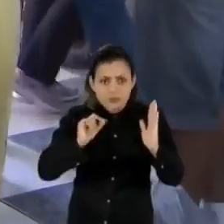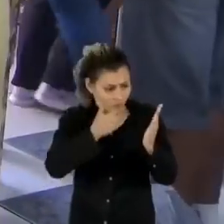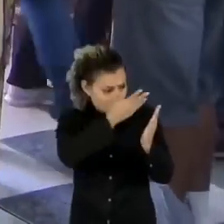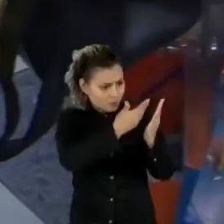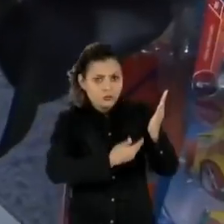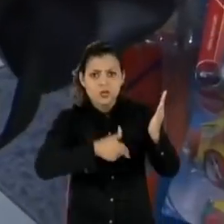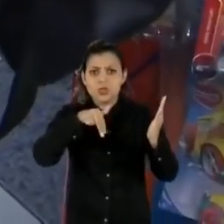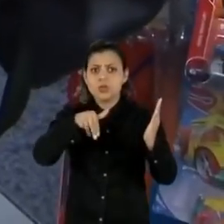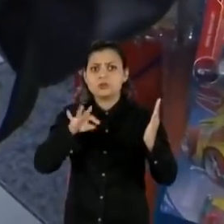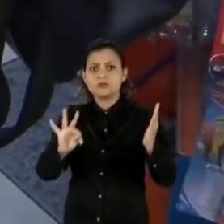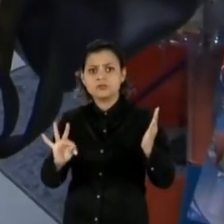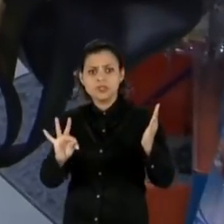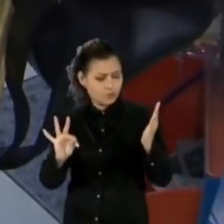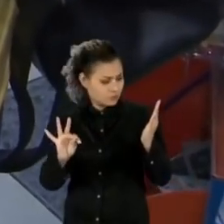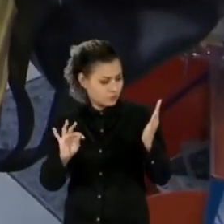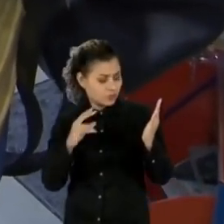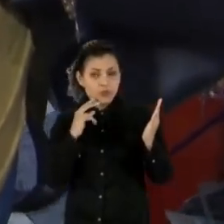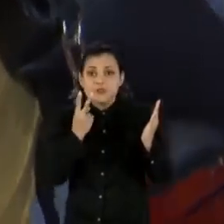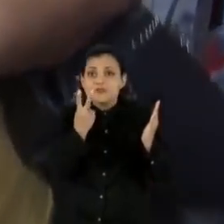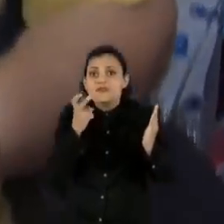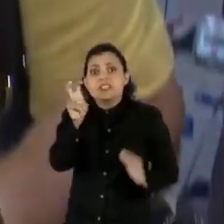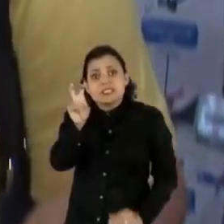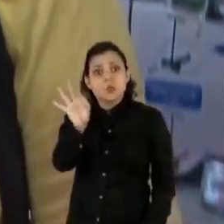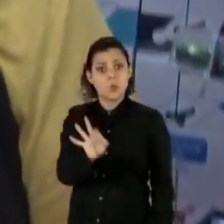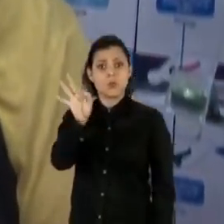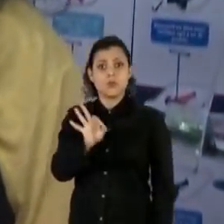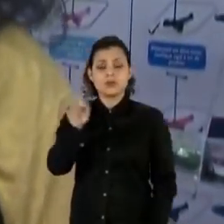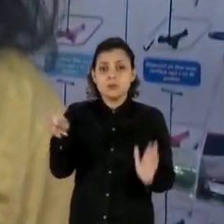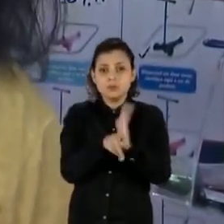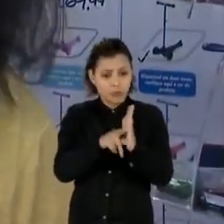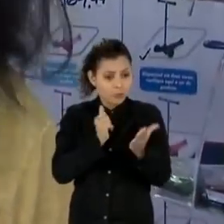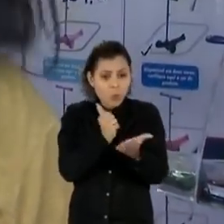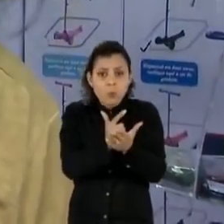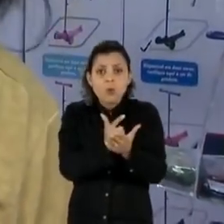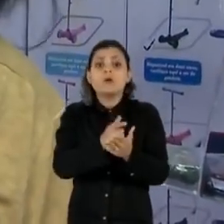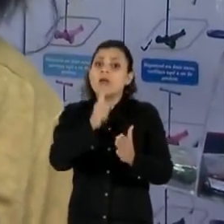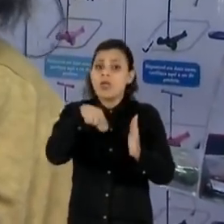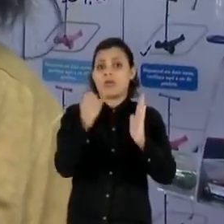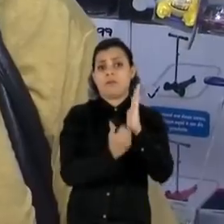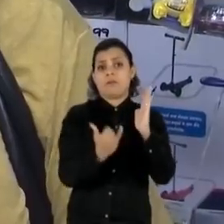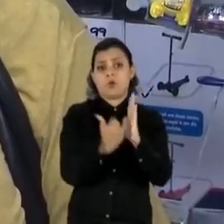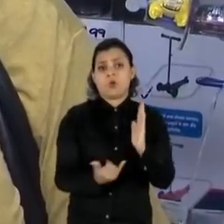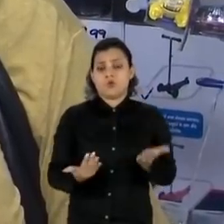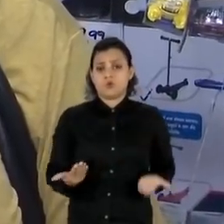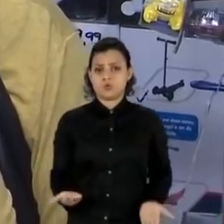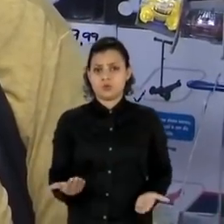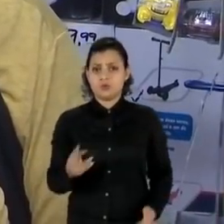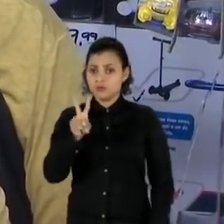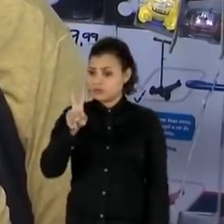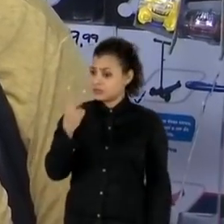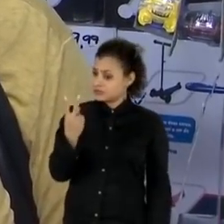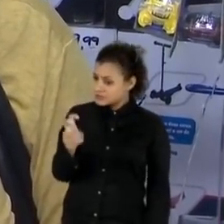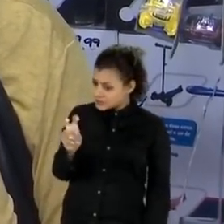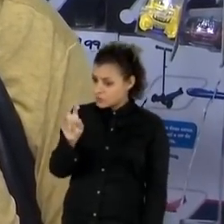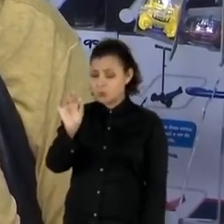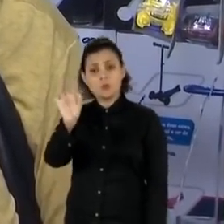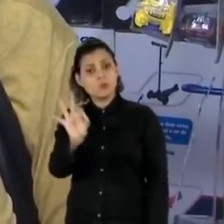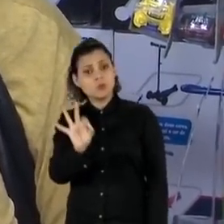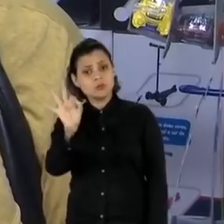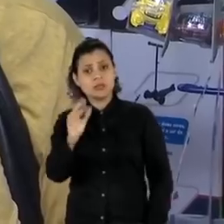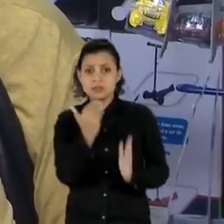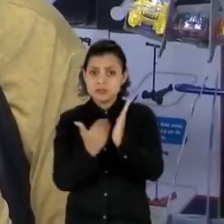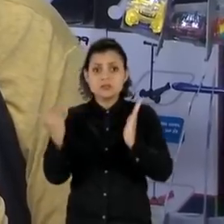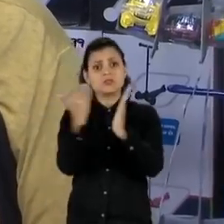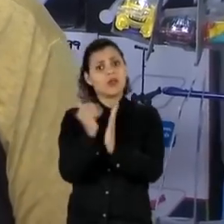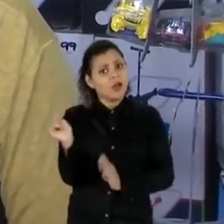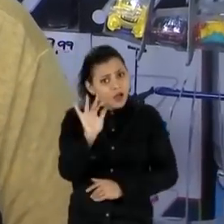conferir a nota fiscal quase 25 por cento do valor da compra são impostos eu acho que é bem alta bem